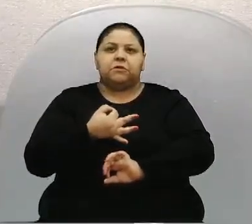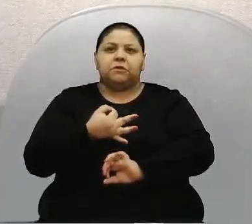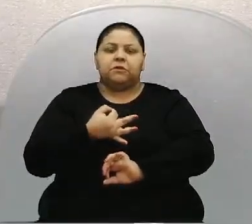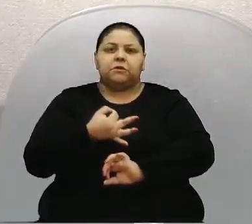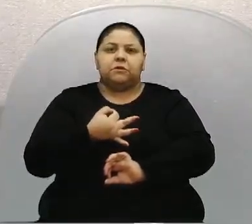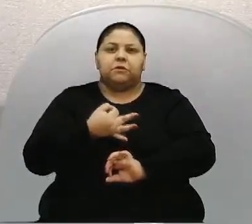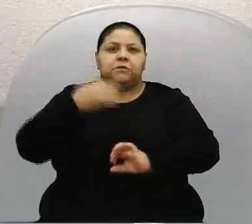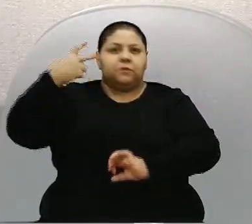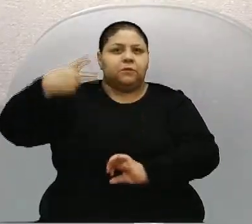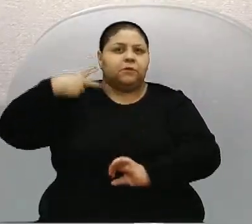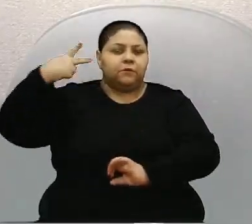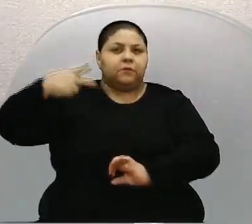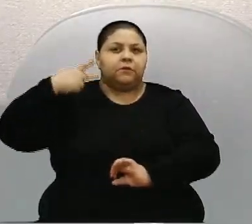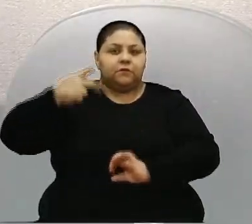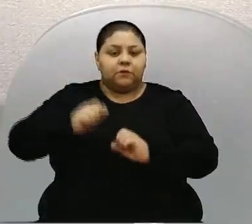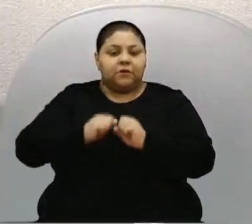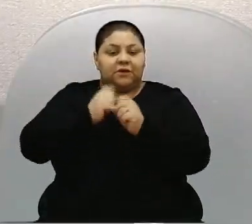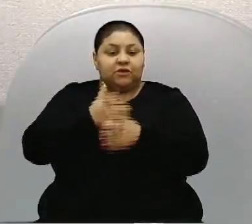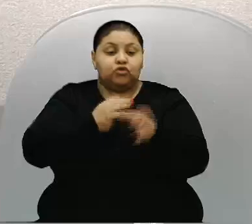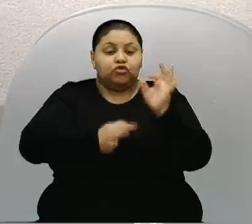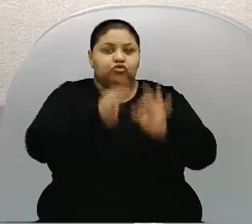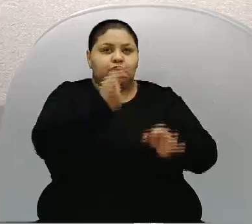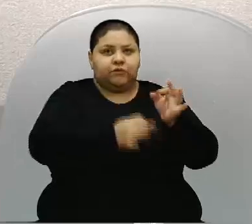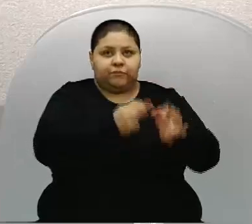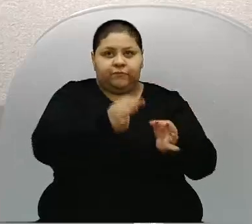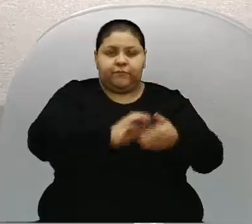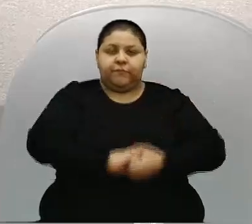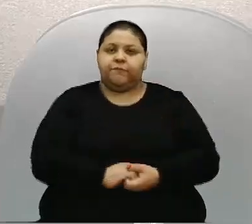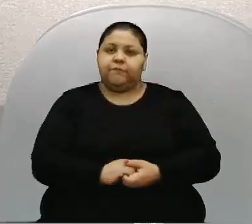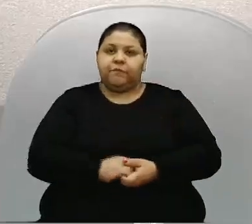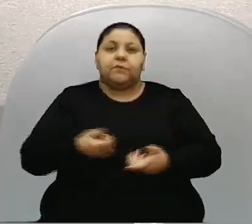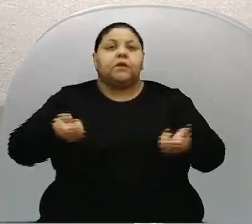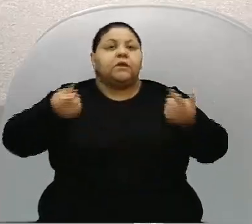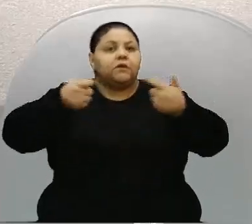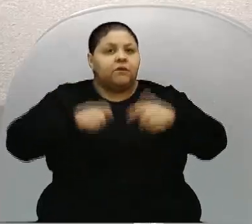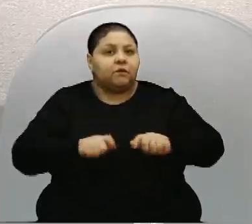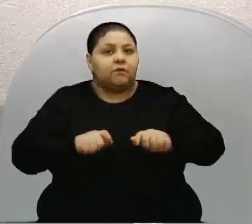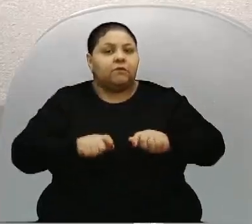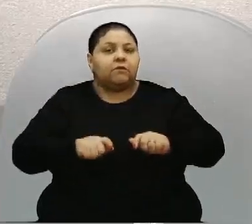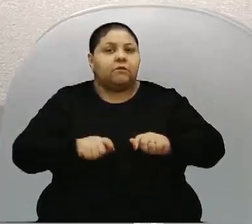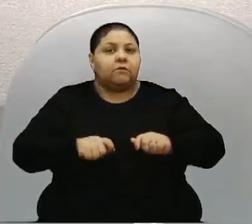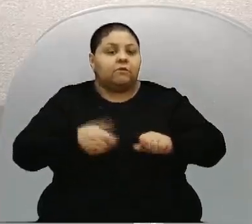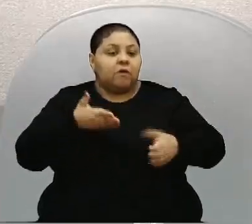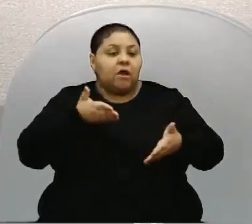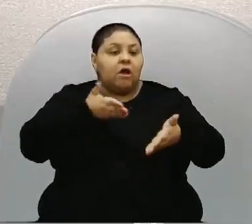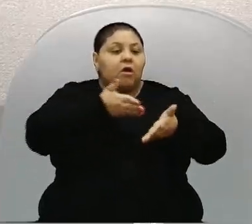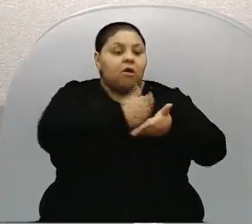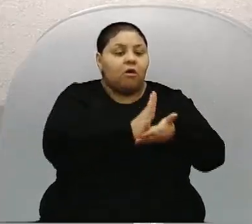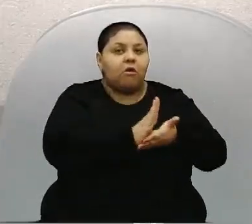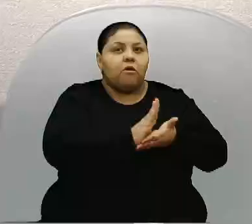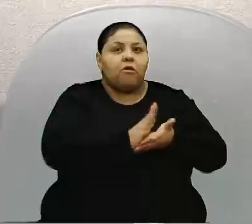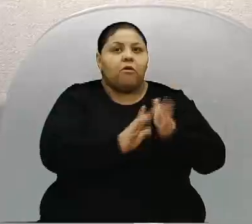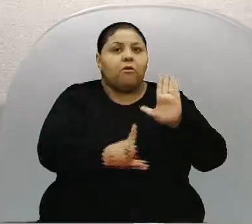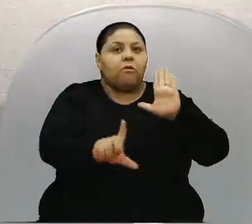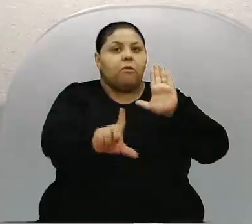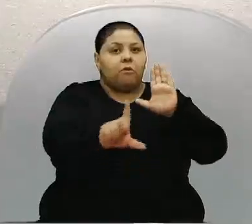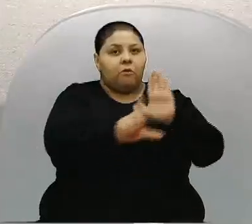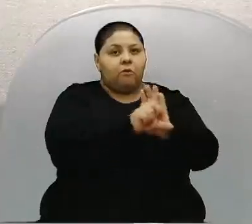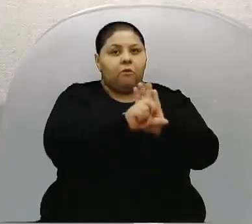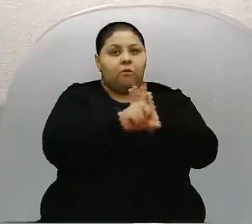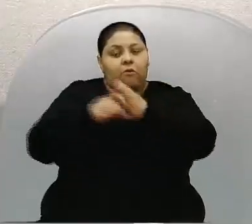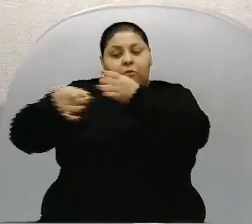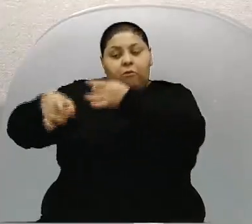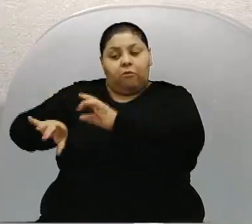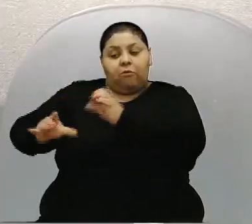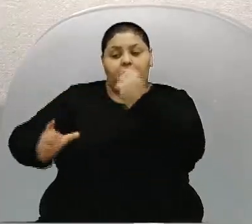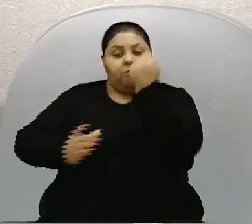parlamentares e ações jurídicas. É necessário impedir a aprovação dessa lei prejudicial e